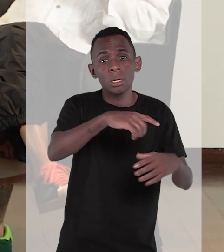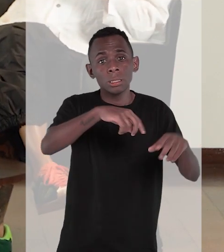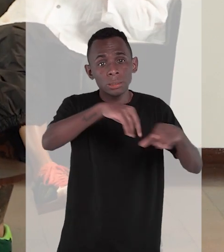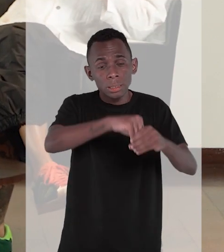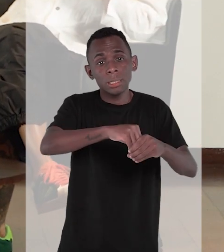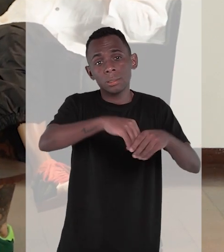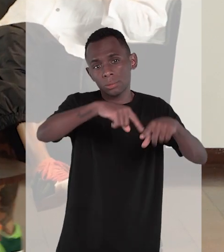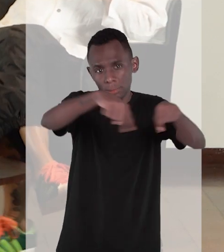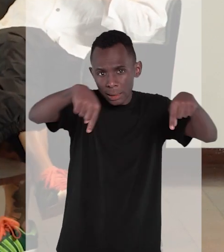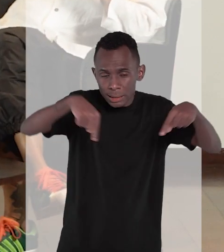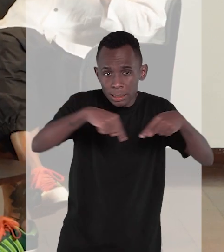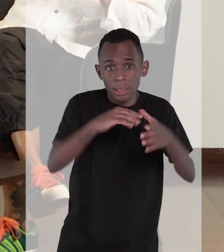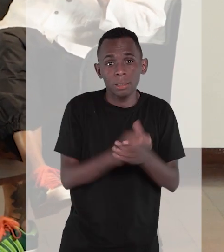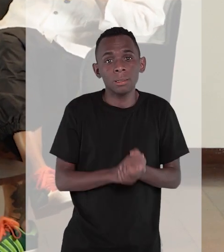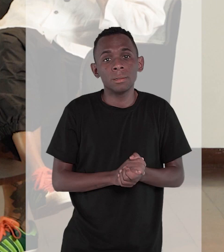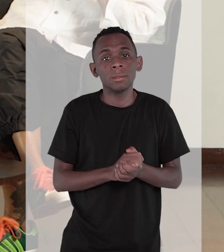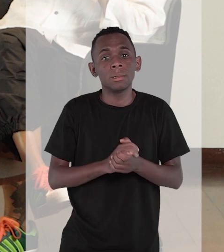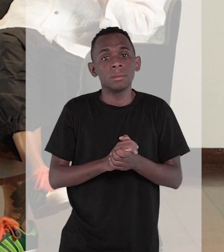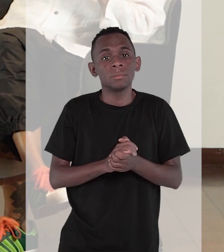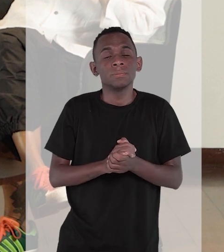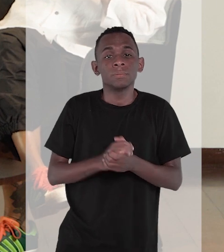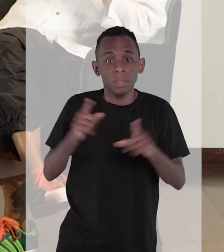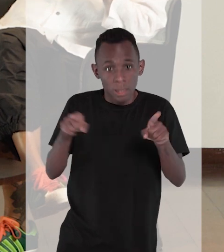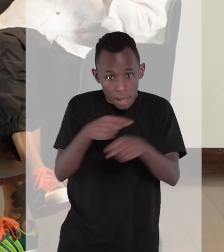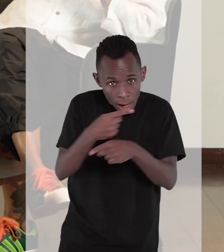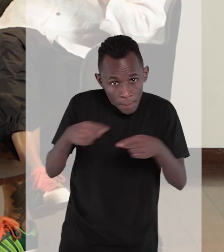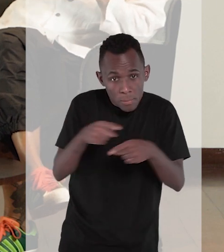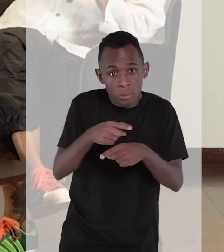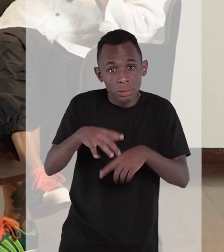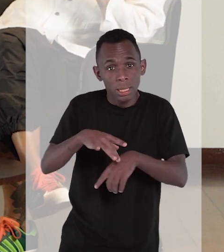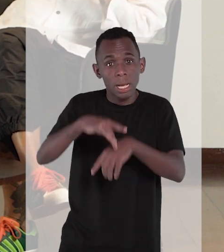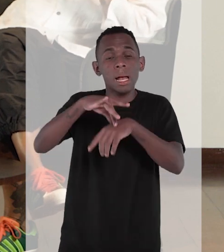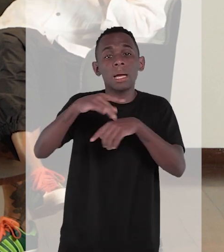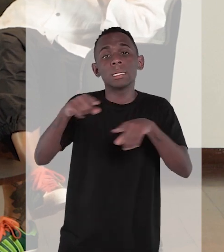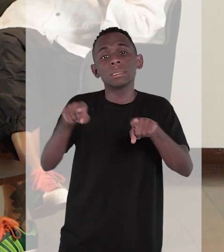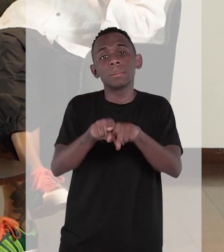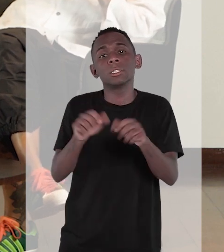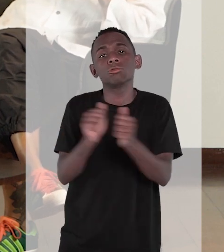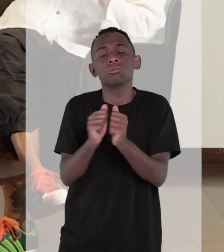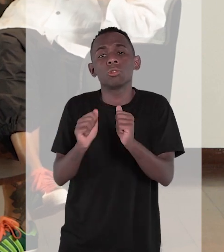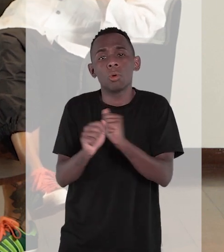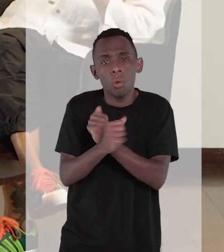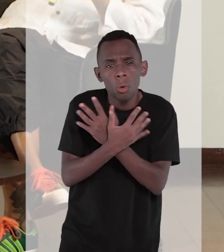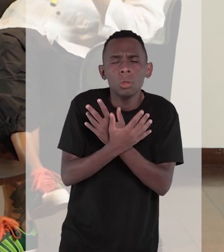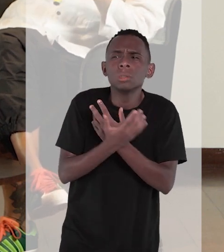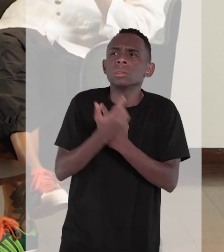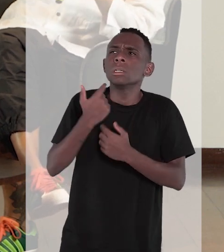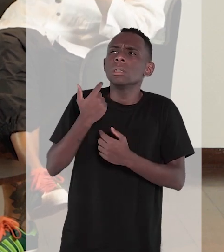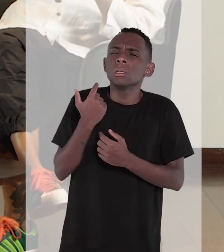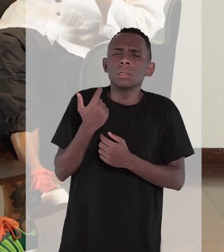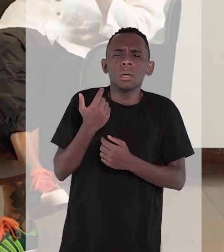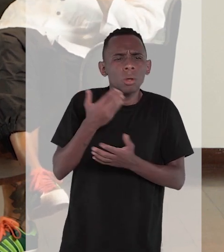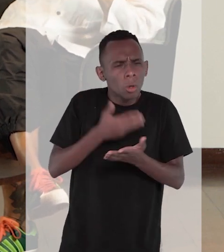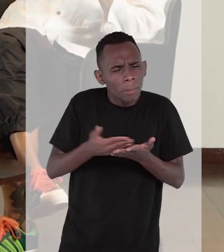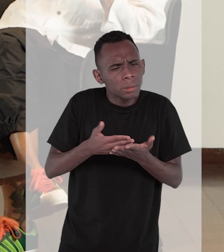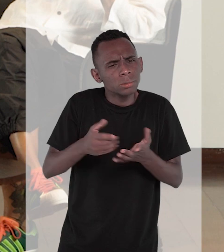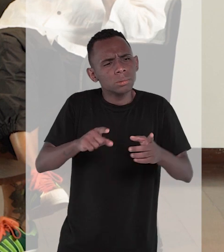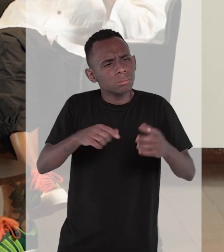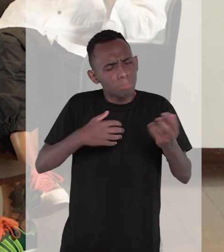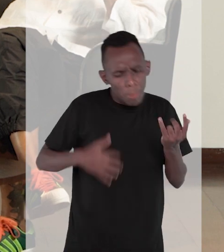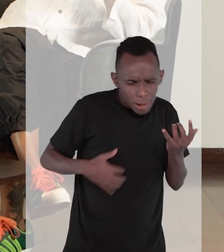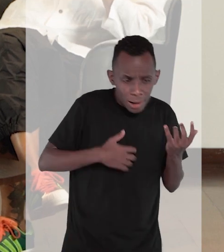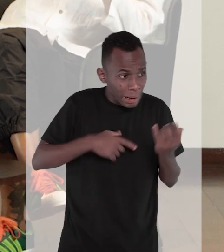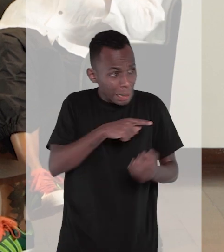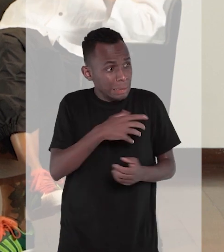negócio? E fez. E a música se chama Carne e Osso, muita gente conhece. Né? Ele começou a tocar e a fazer. Eu falei, caramba,